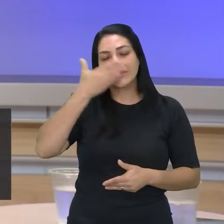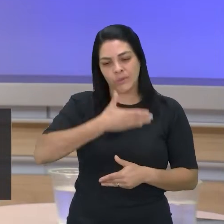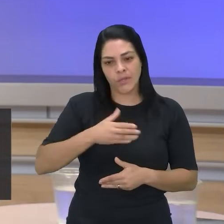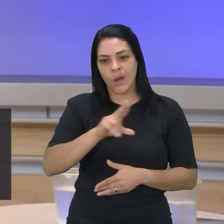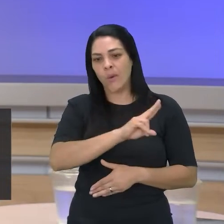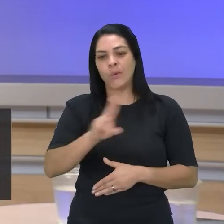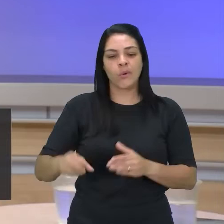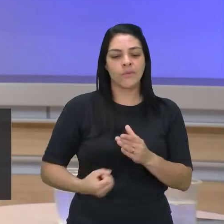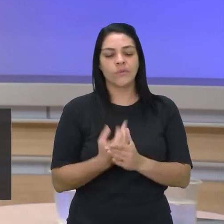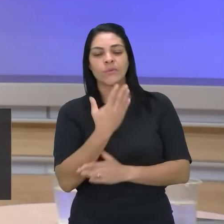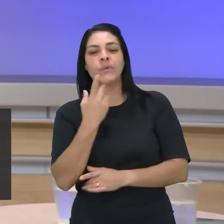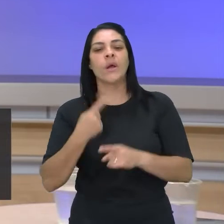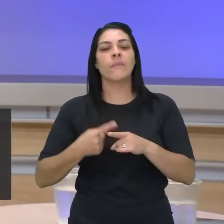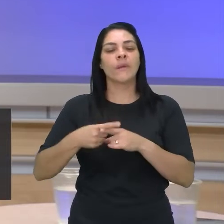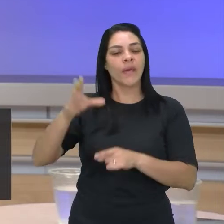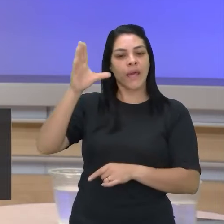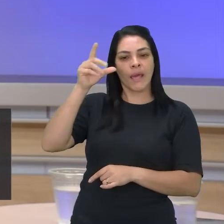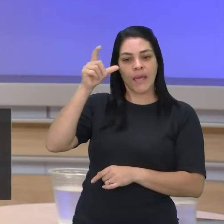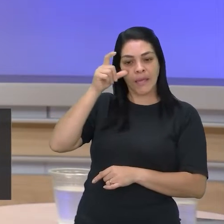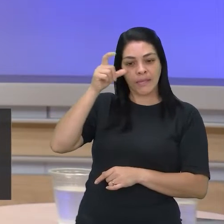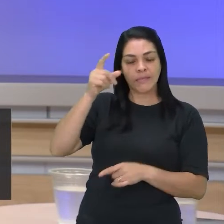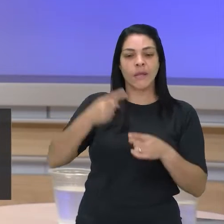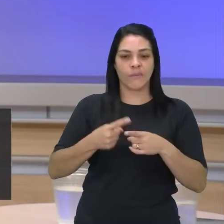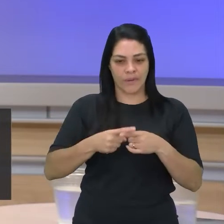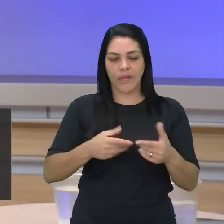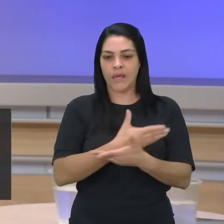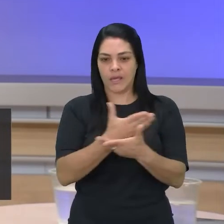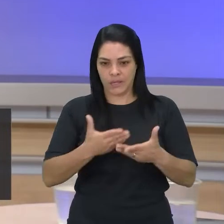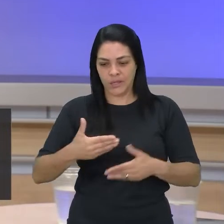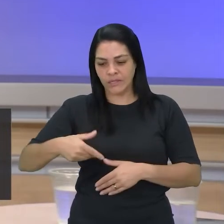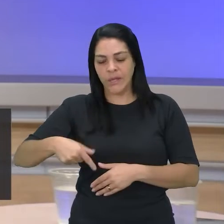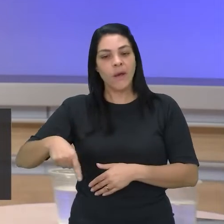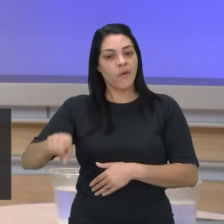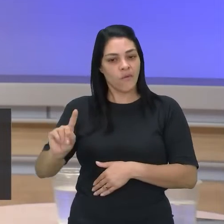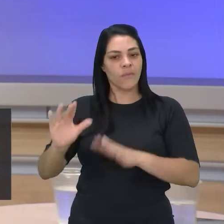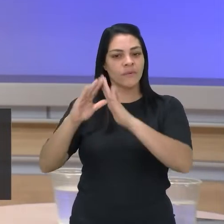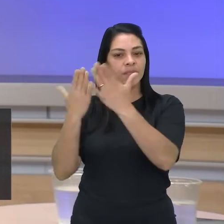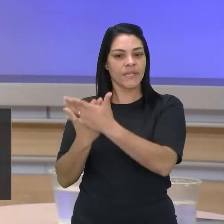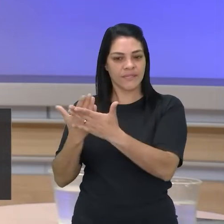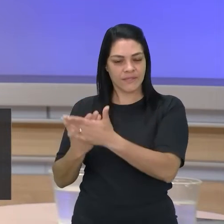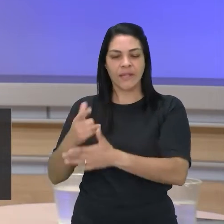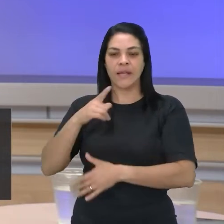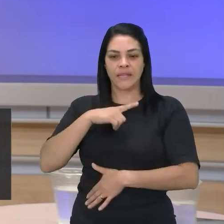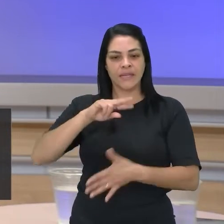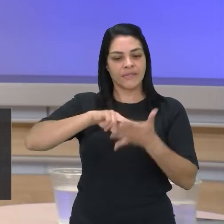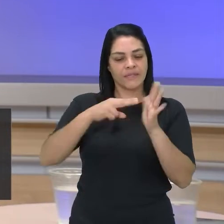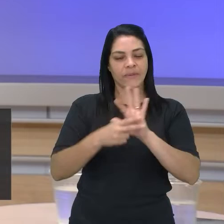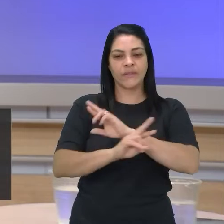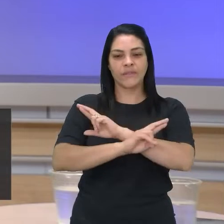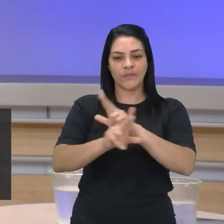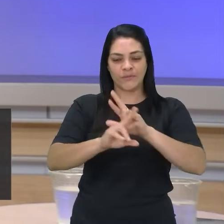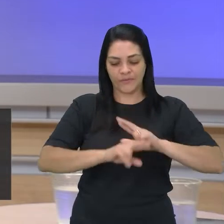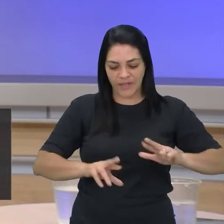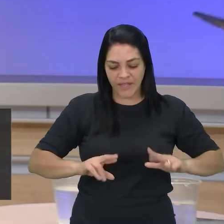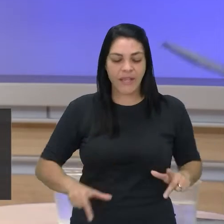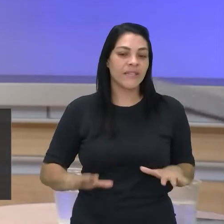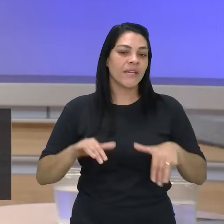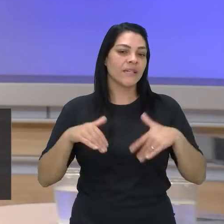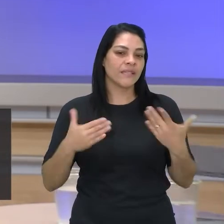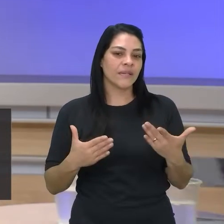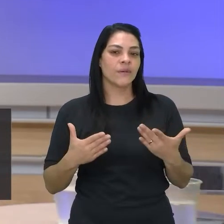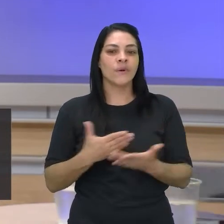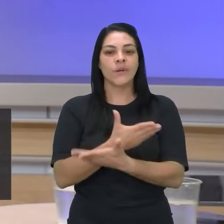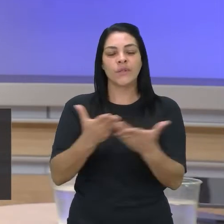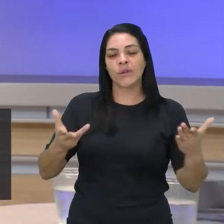mas é interessante porque conforme a gente caminha pela rede, pelas escolas públicas, ela também vai ganhando outros significados. Então, querendo ou não, quando a gente